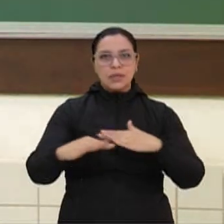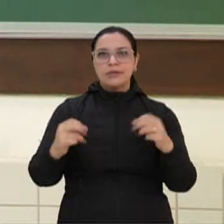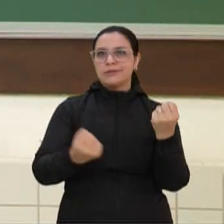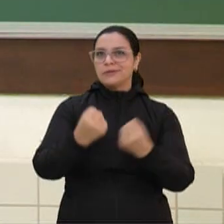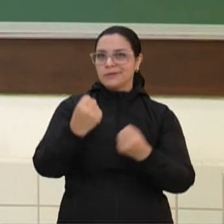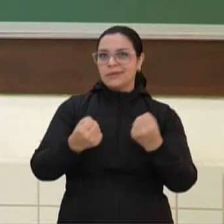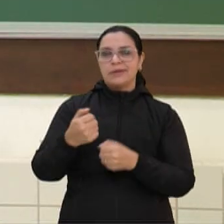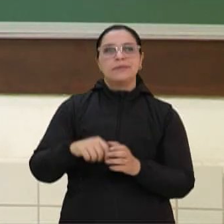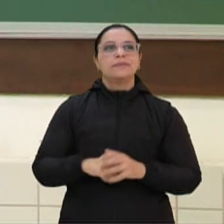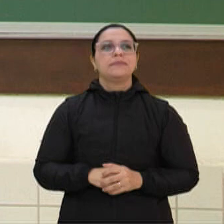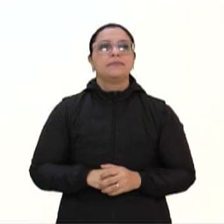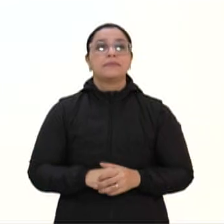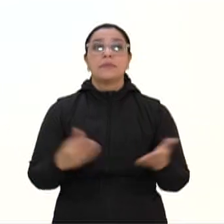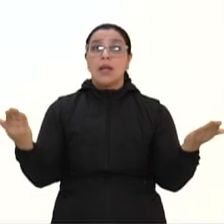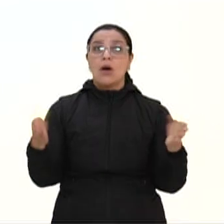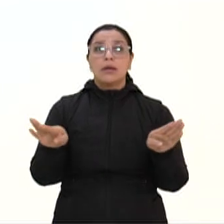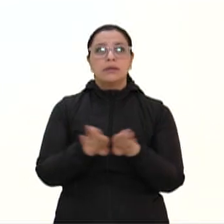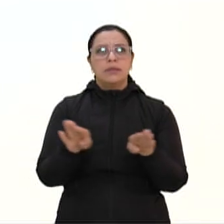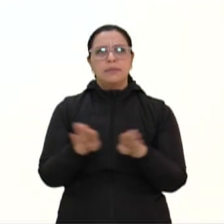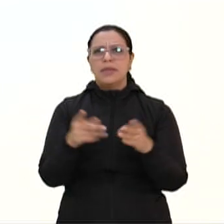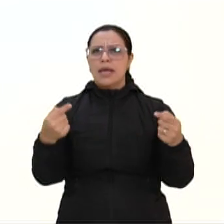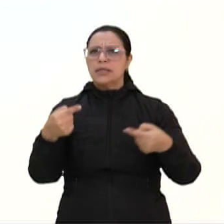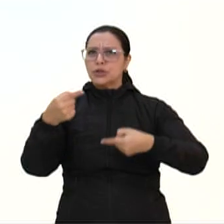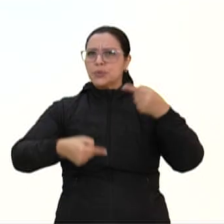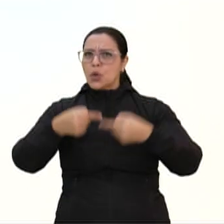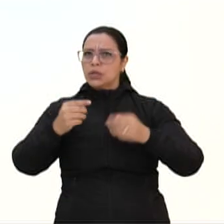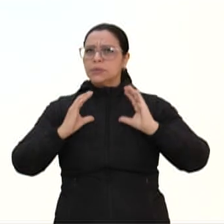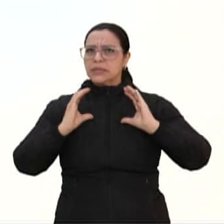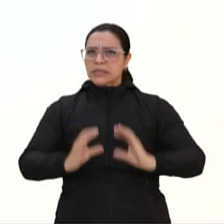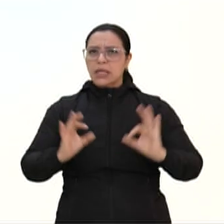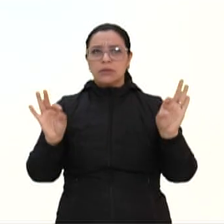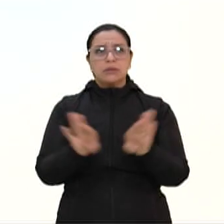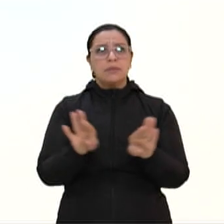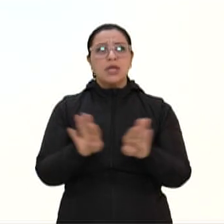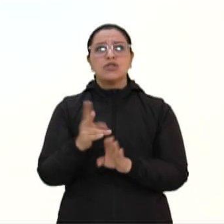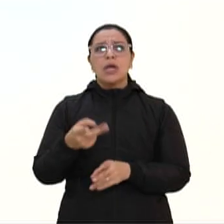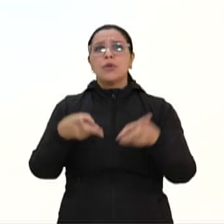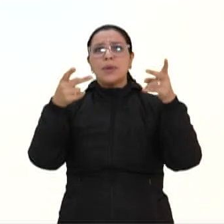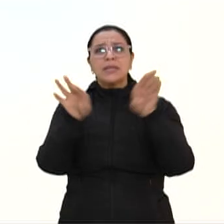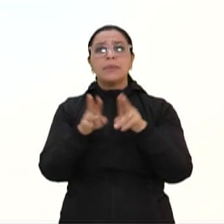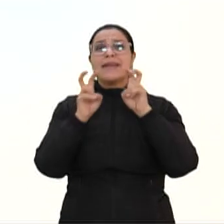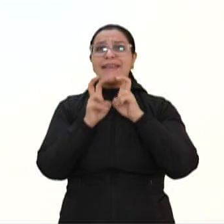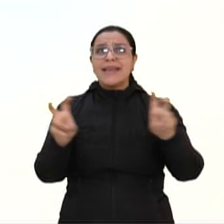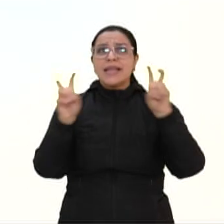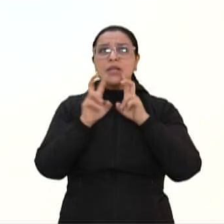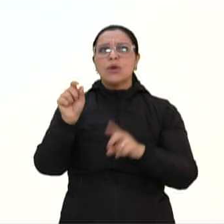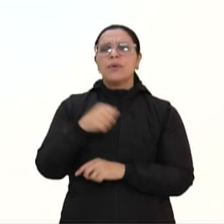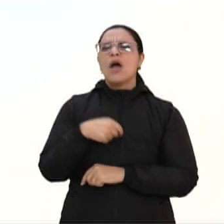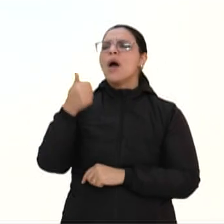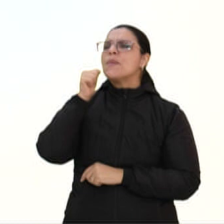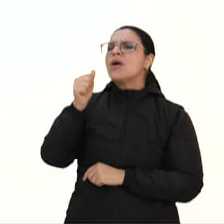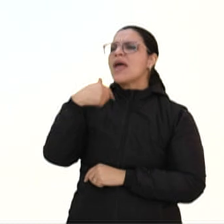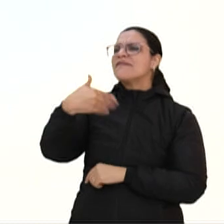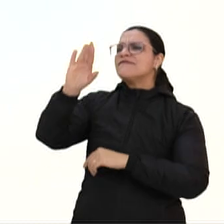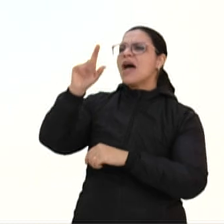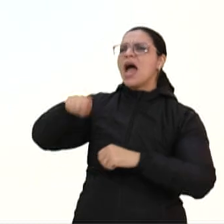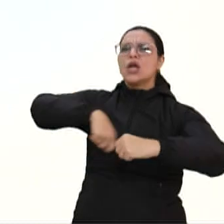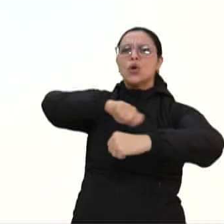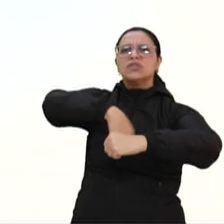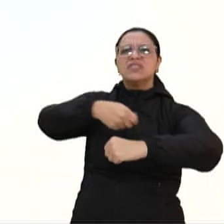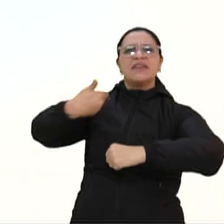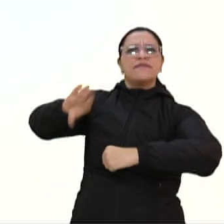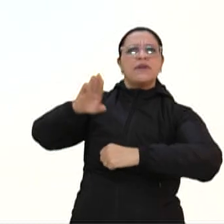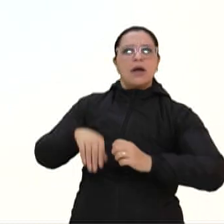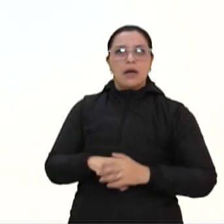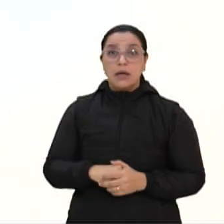outro. Nesses tempos politicamente corretos, já não se ouve tantos gritos do tipo: ô, dona Maria, vai pilotar o